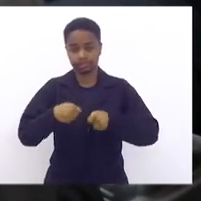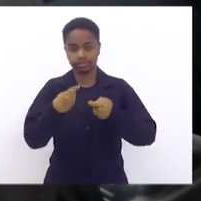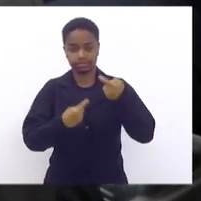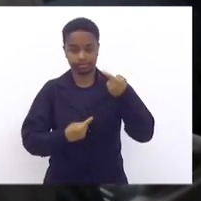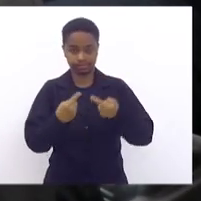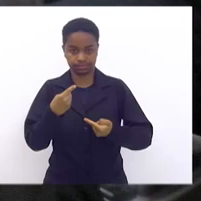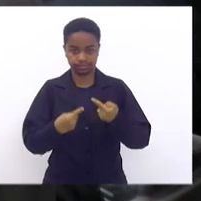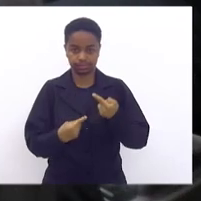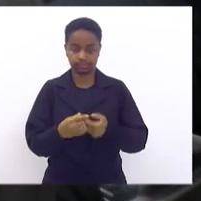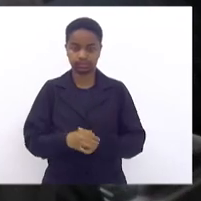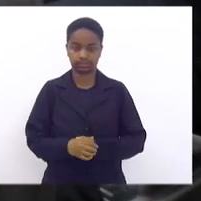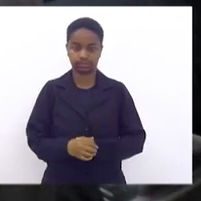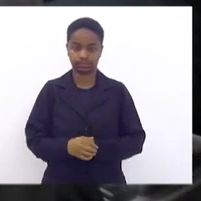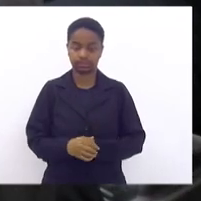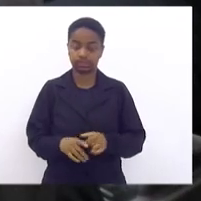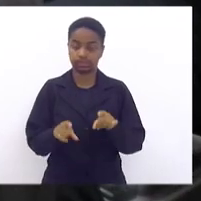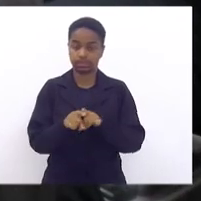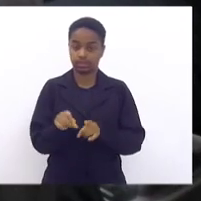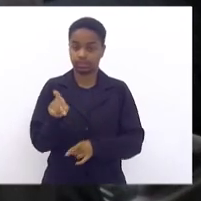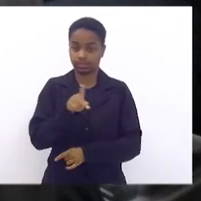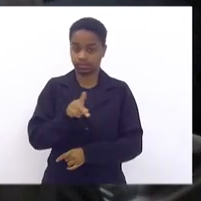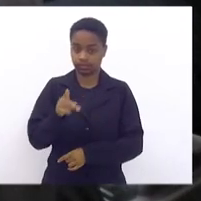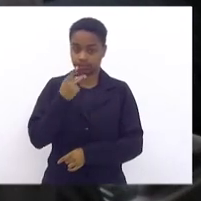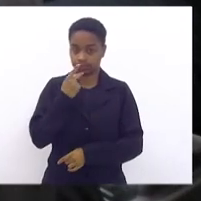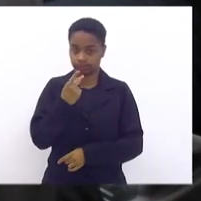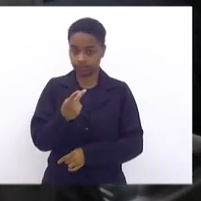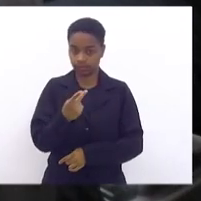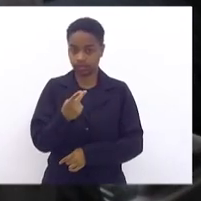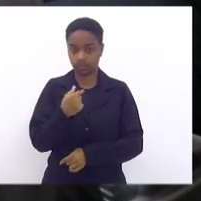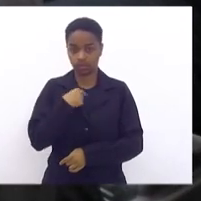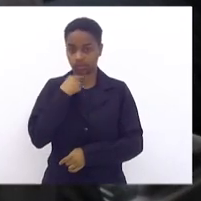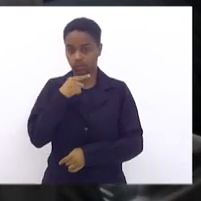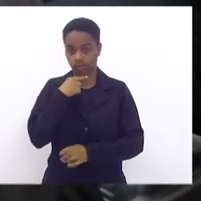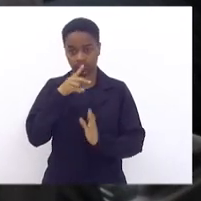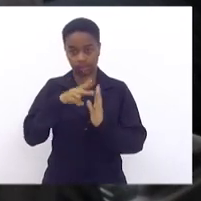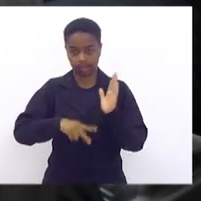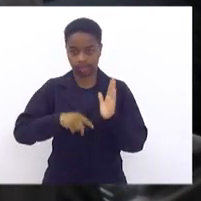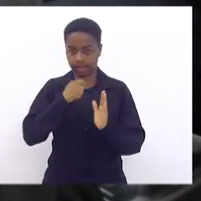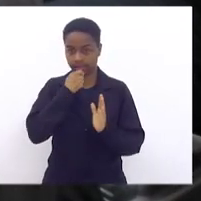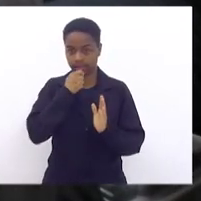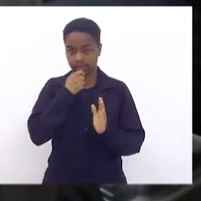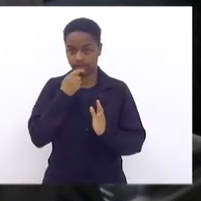debate. Diz a professora também, né, eu não consegui ler, professora